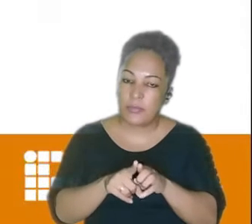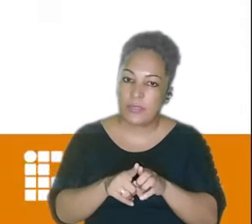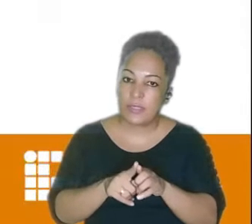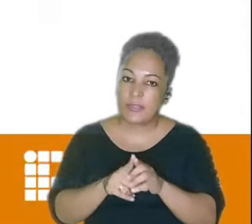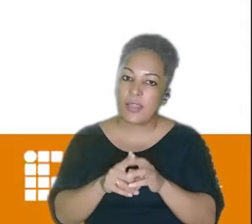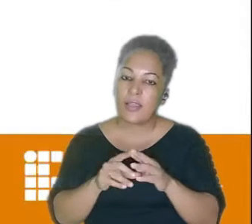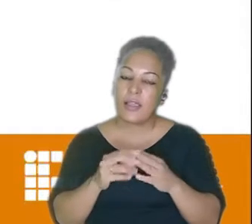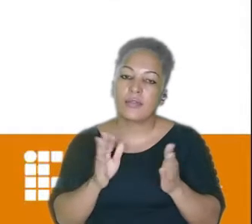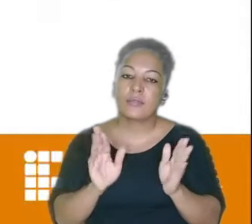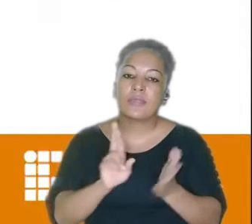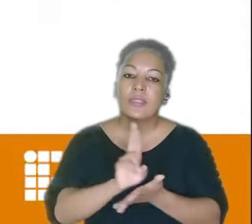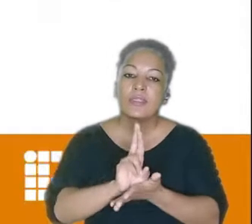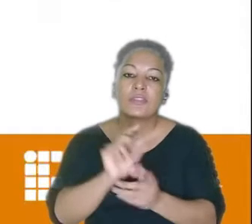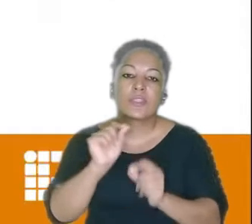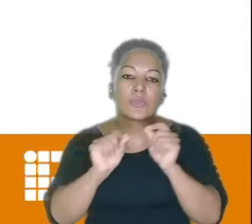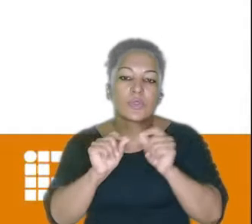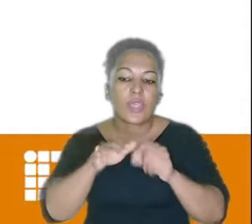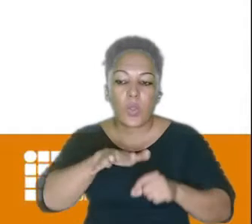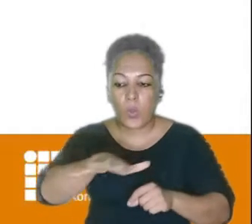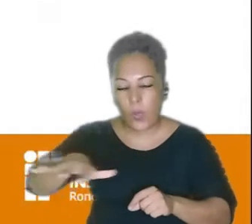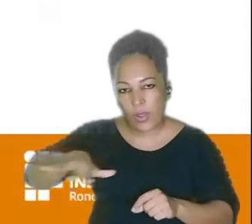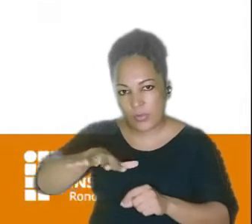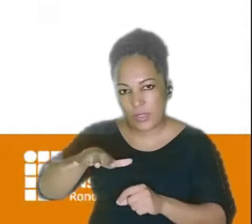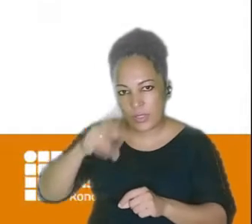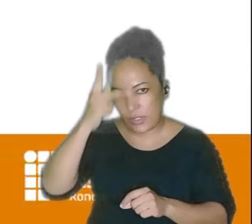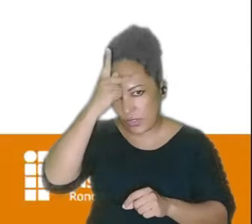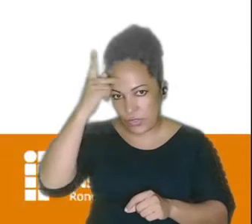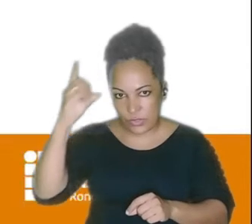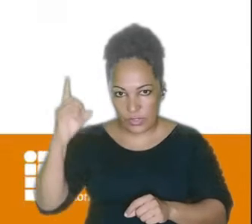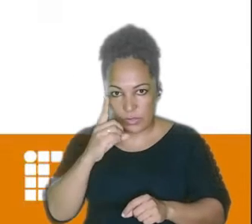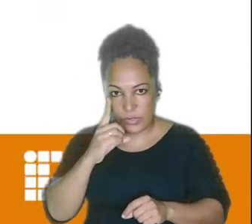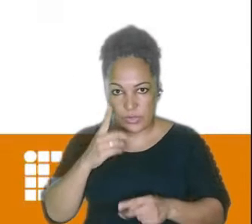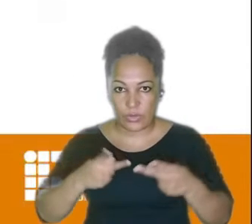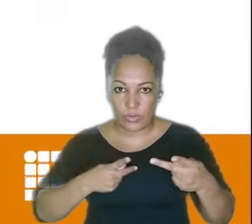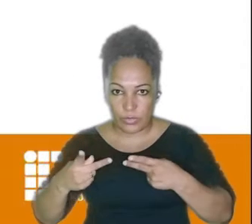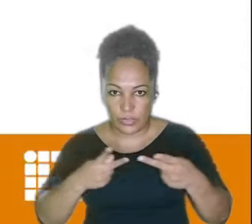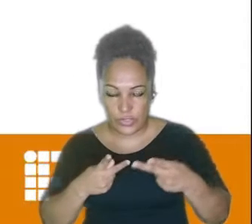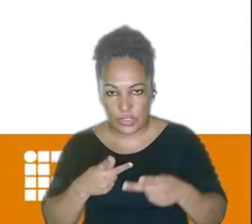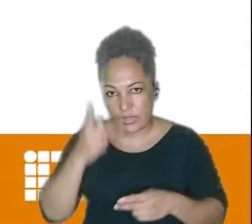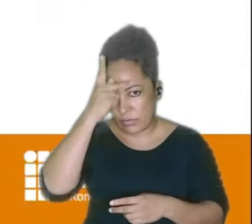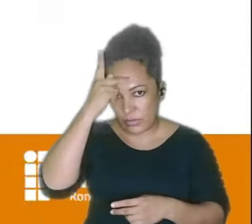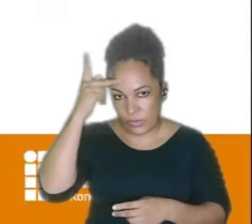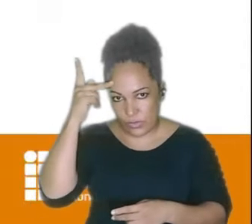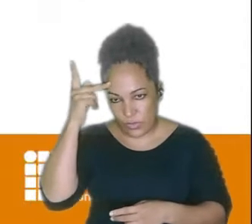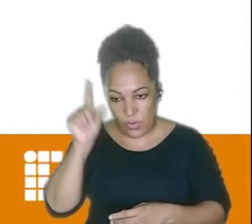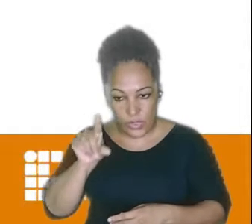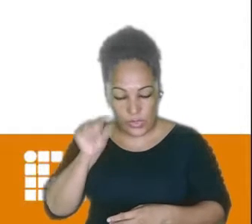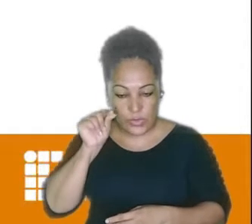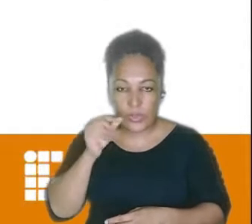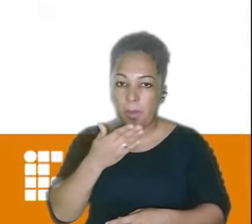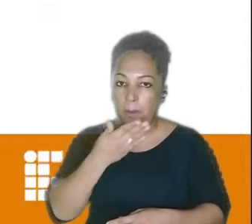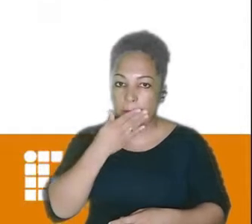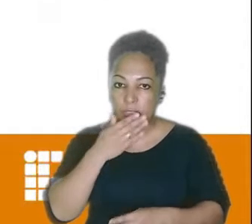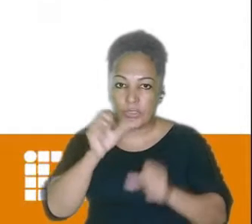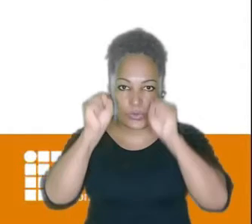Esse domínio da informação está relacionado ao ambiente de negócio do cliente, né? Do projeto, ou seja, o cliente que